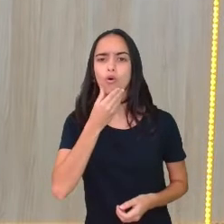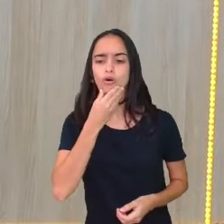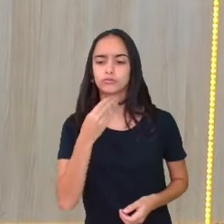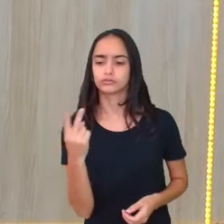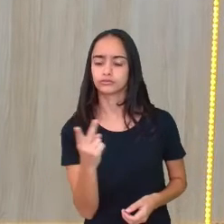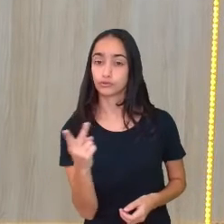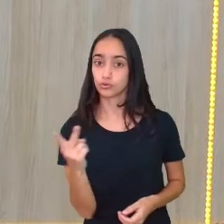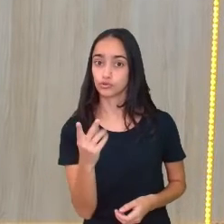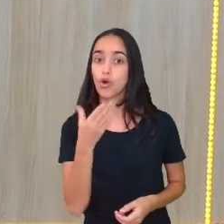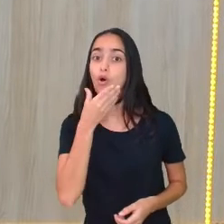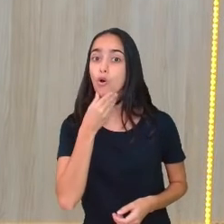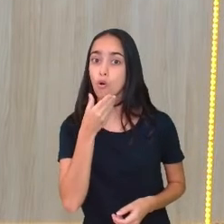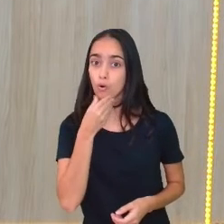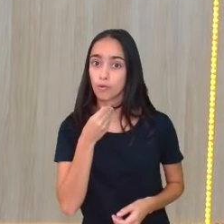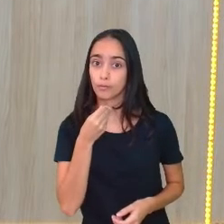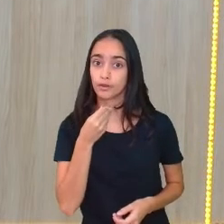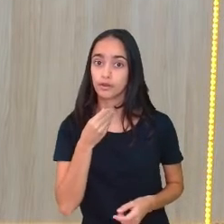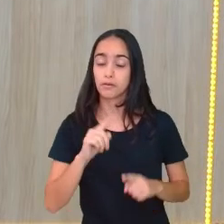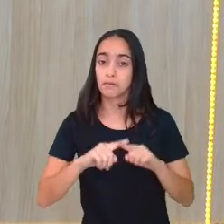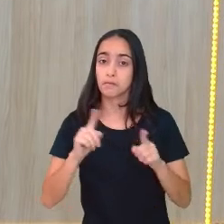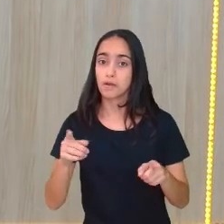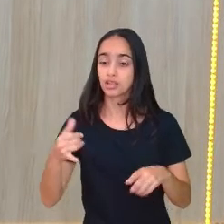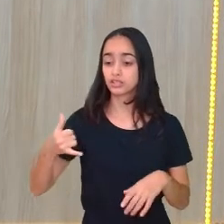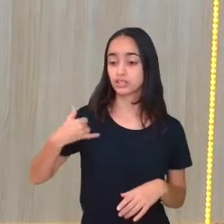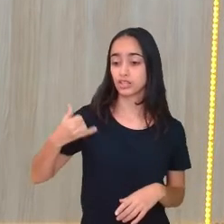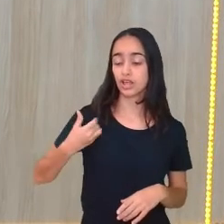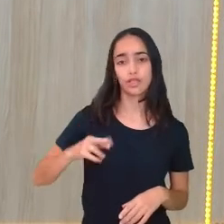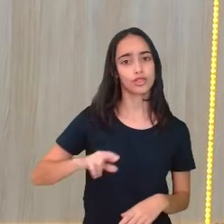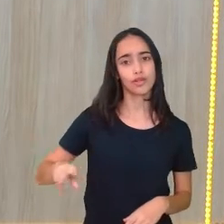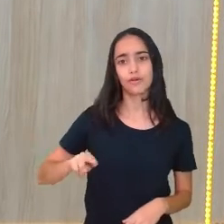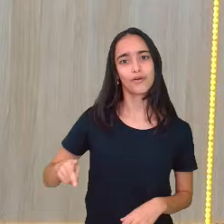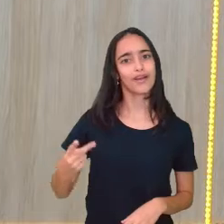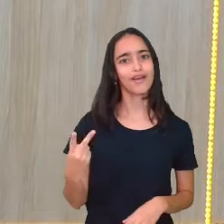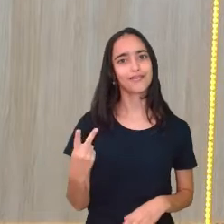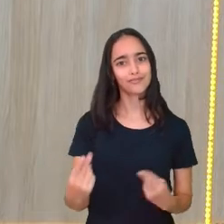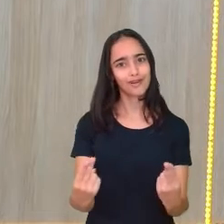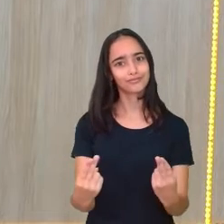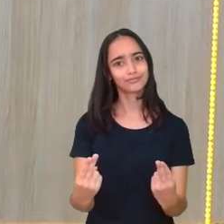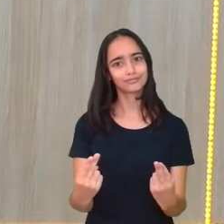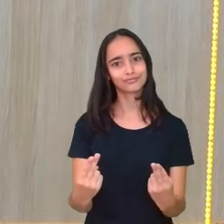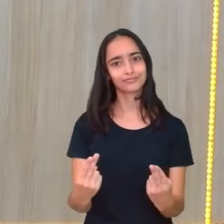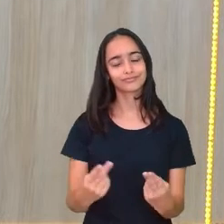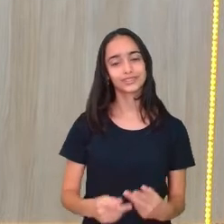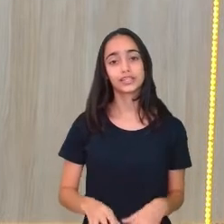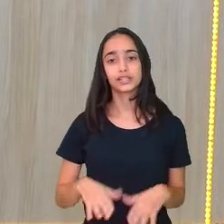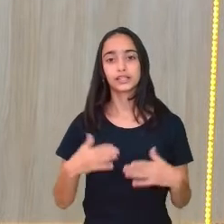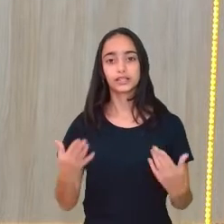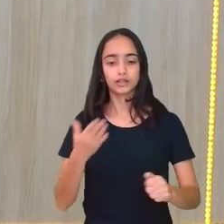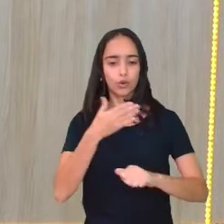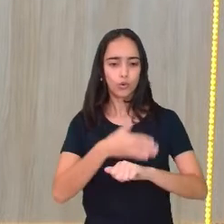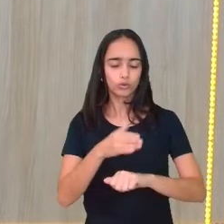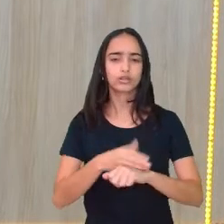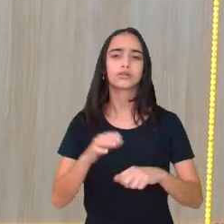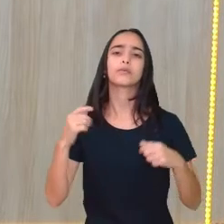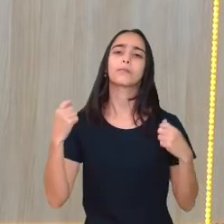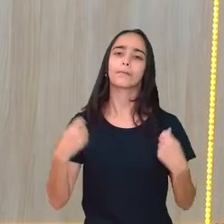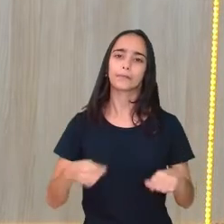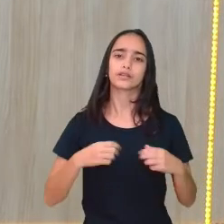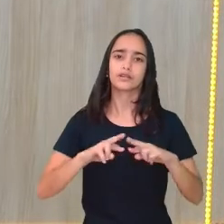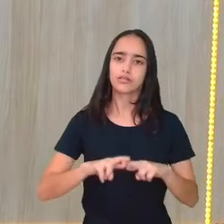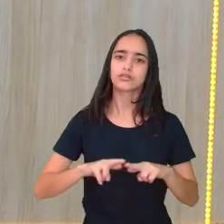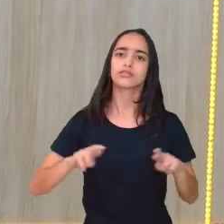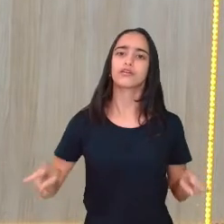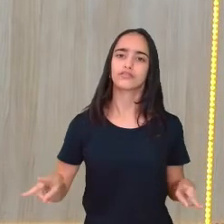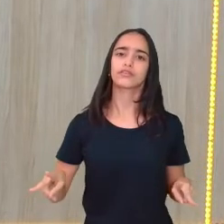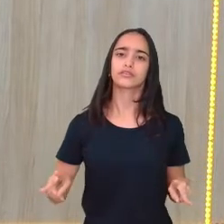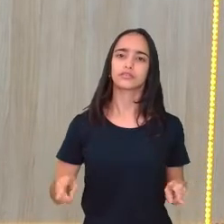a variável idade não é. Então, automaticamente, esse treino vai precisar ser diferenciado. Vai precisar